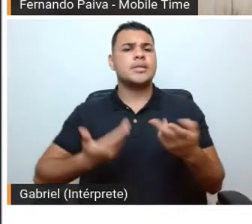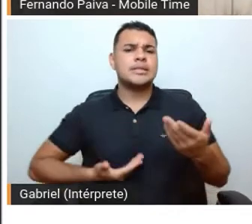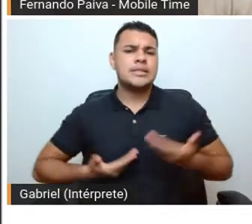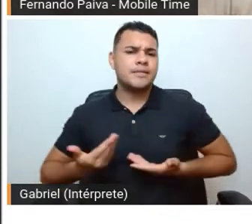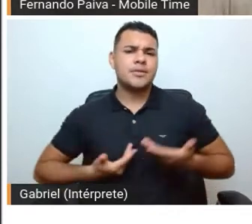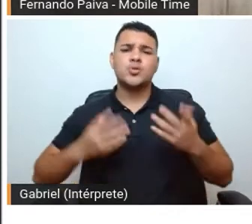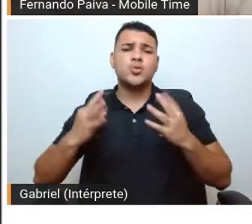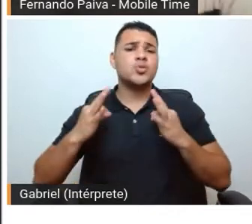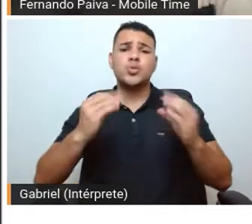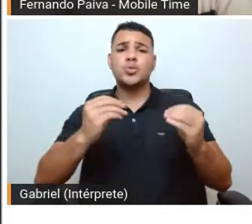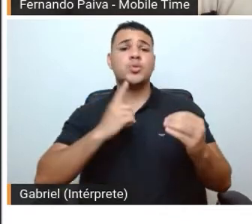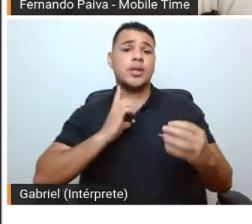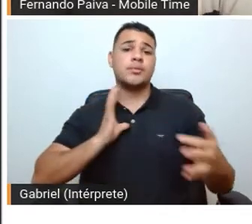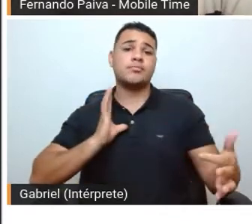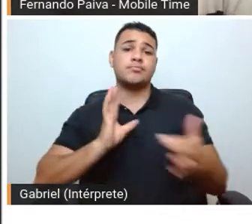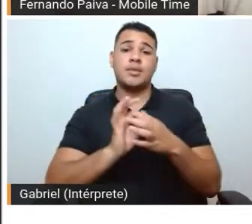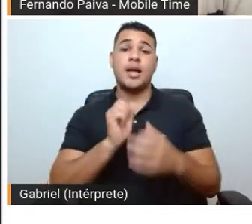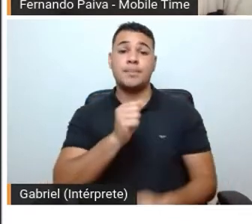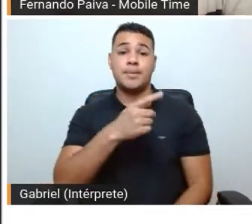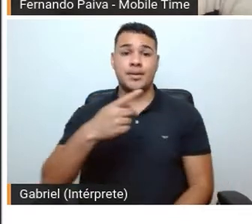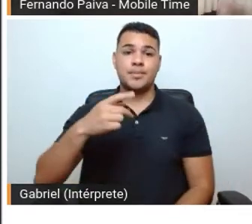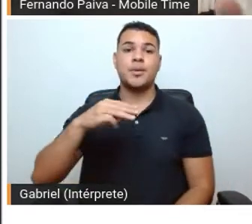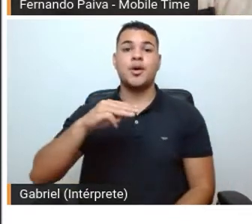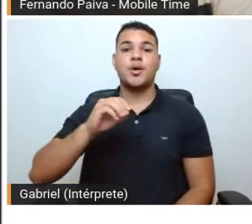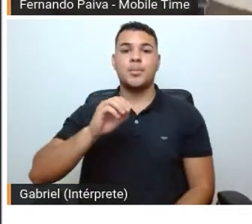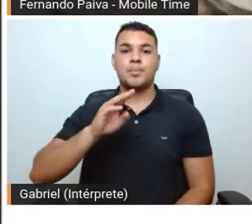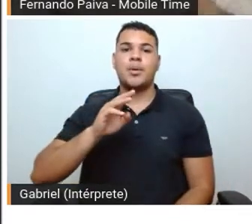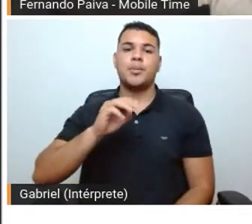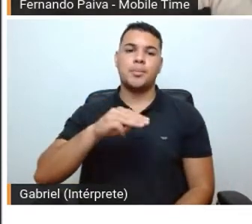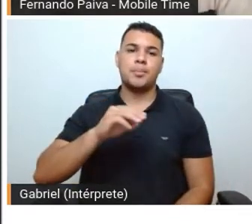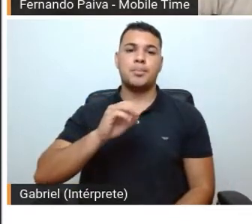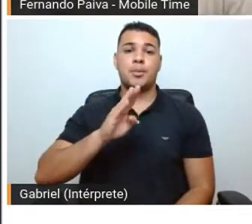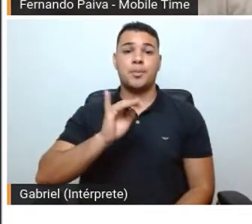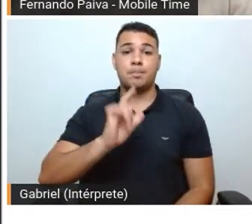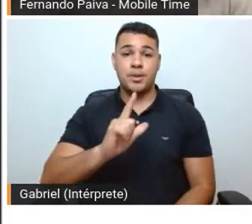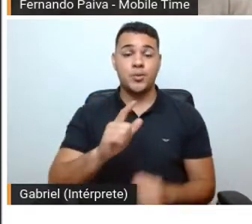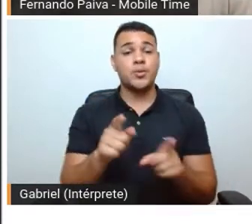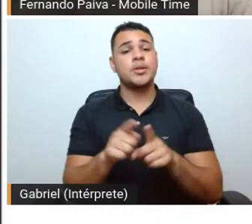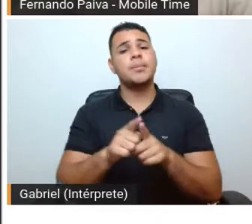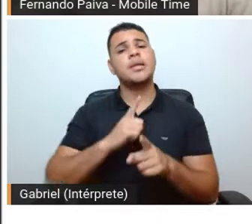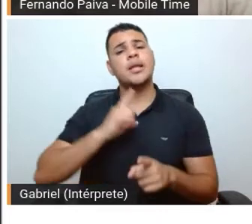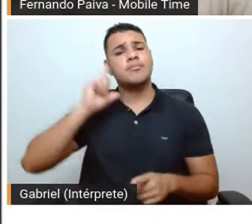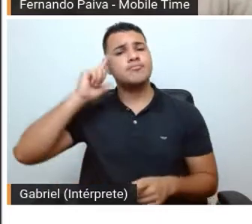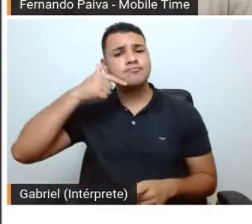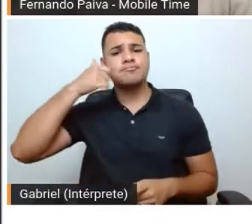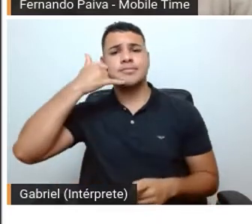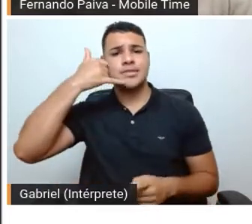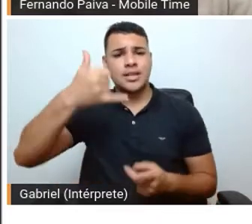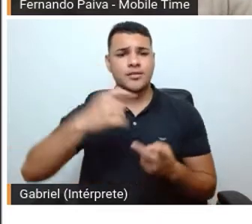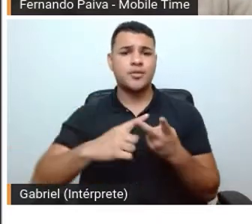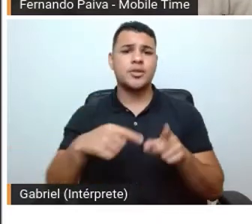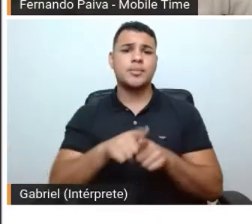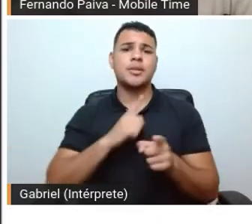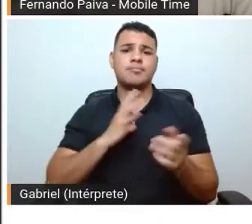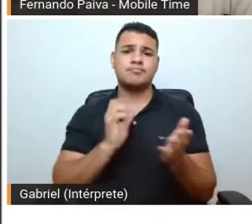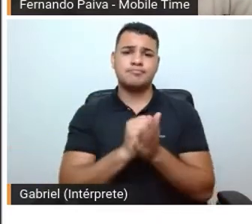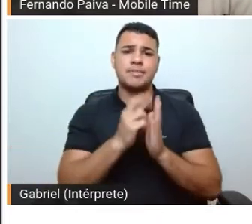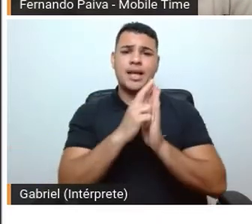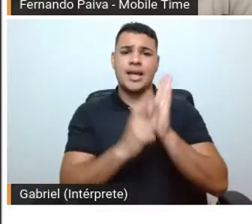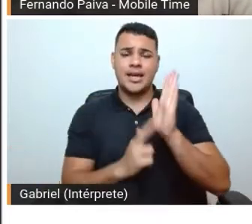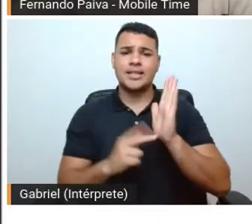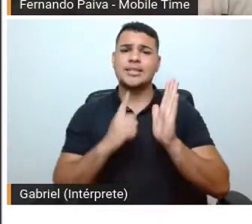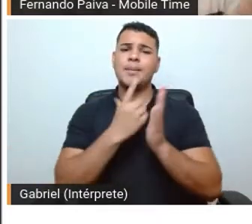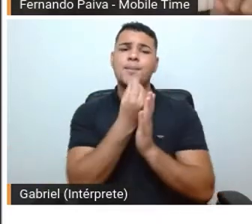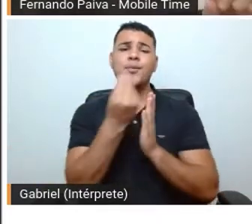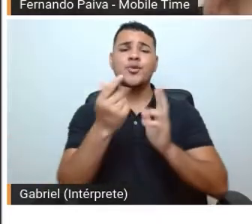que envolve algum aplicativo móvel por exemplo interessa para gente mas também a rede de telefonia celular parte de regulamentação e ficção são